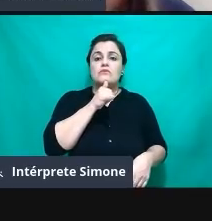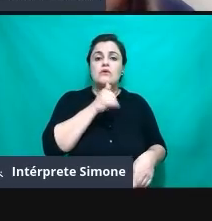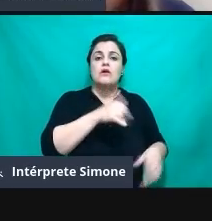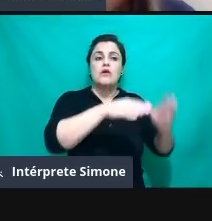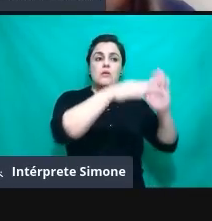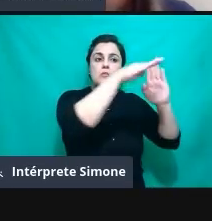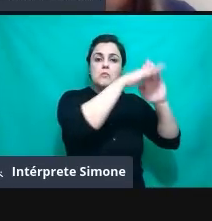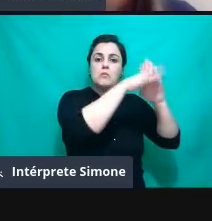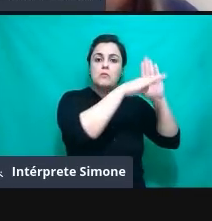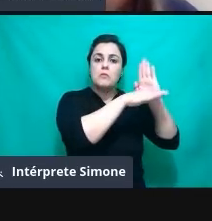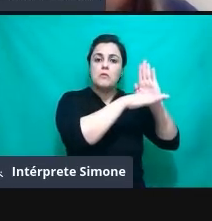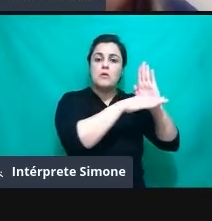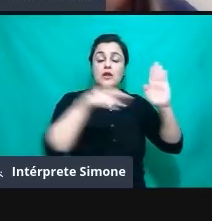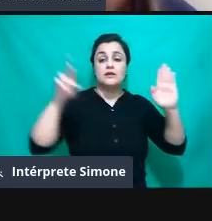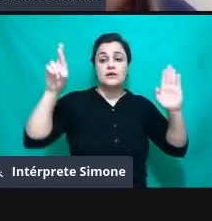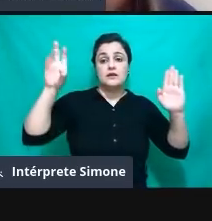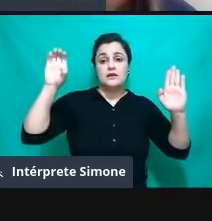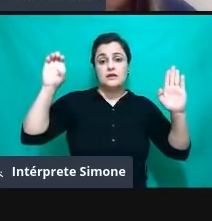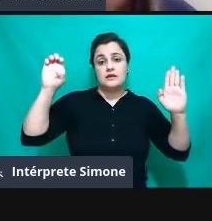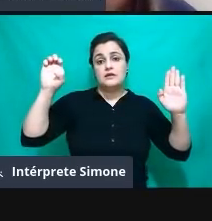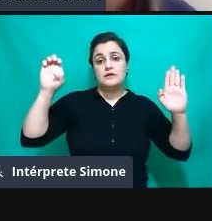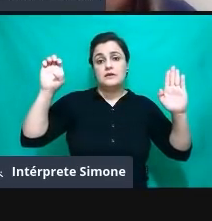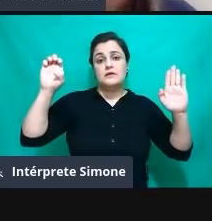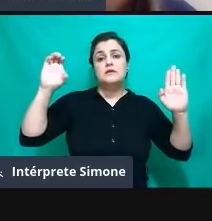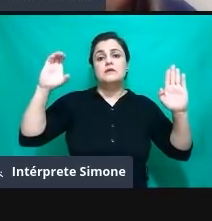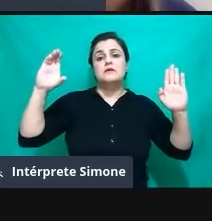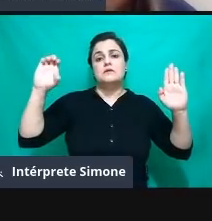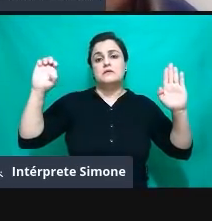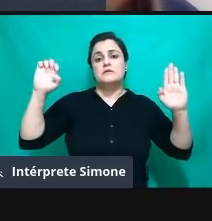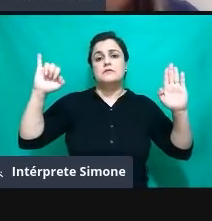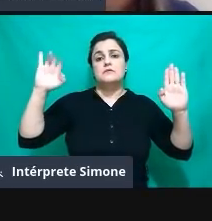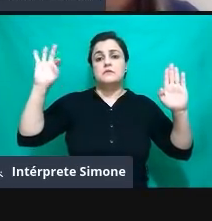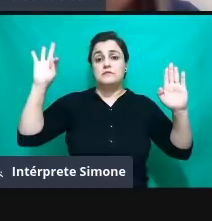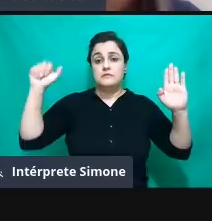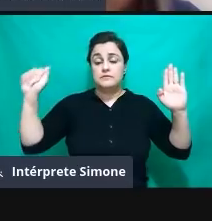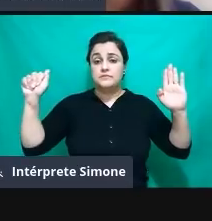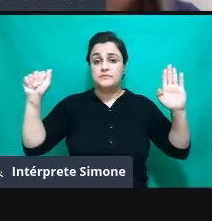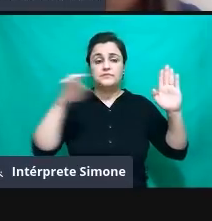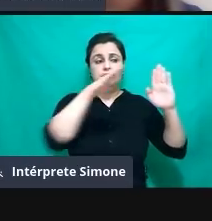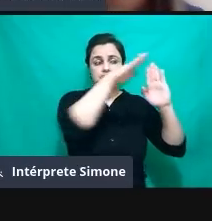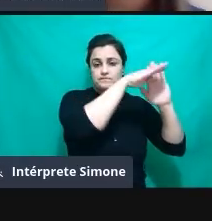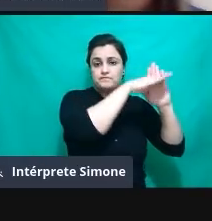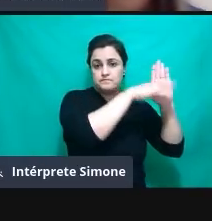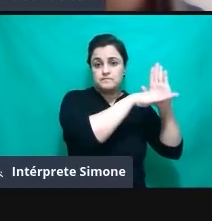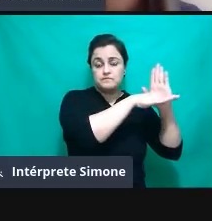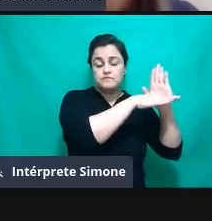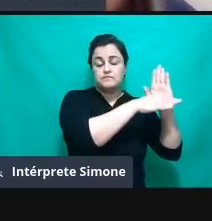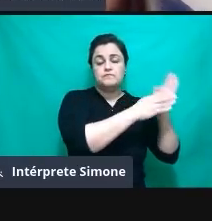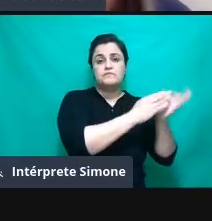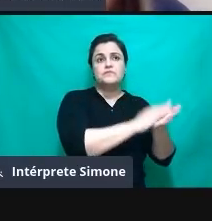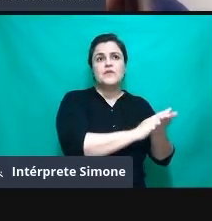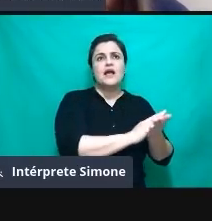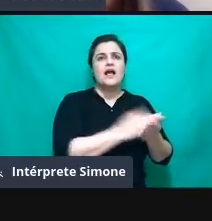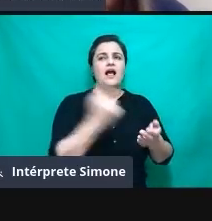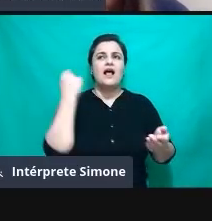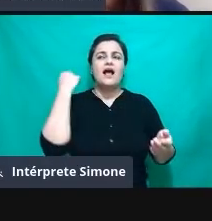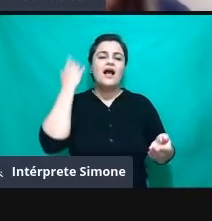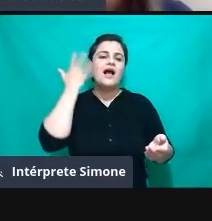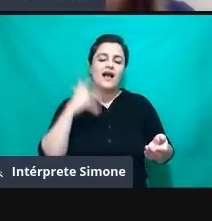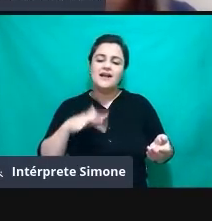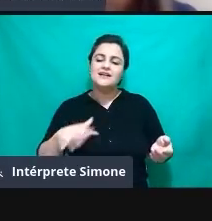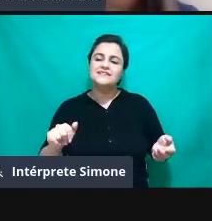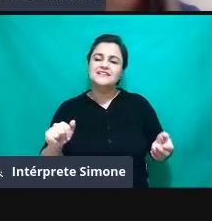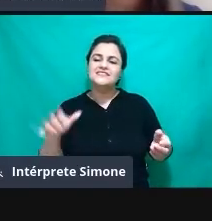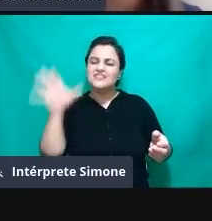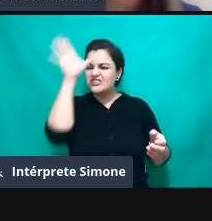vida cotidiana, que nós já, ou a maioria, aprendeu um monte de receita nova nessa pandemia,